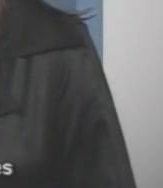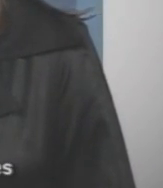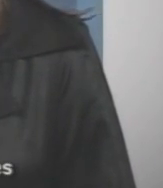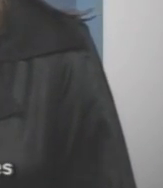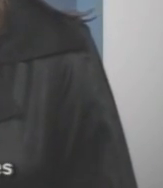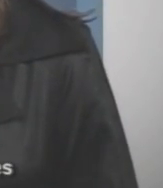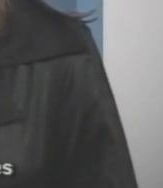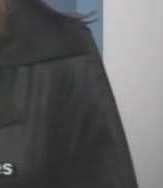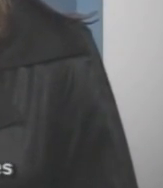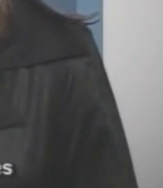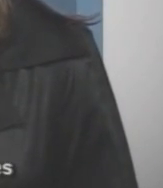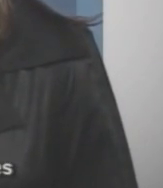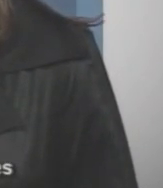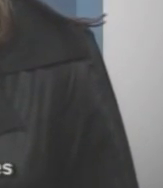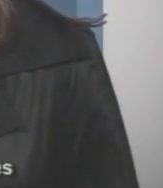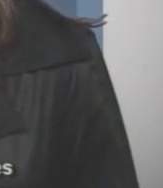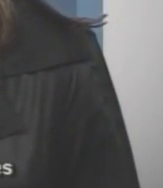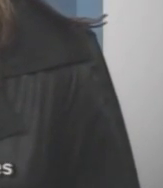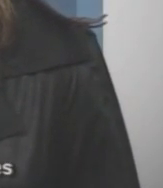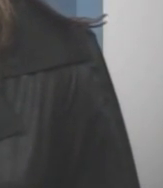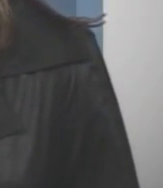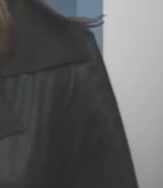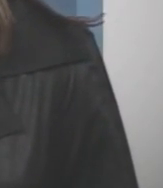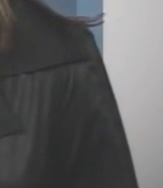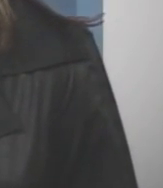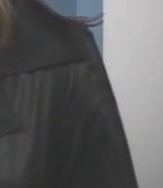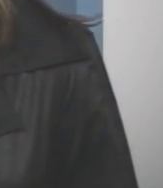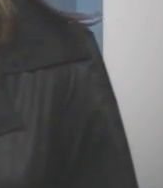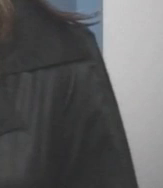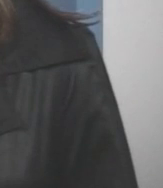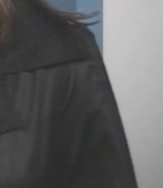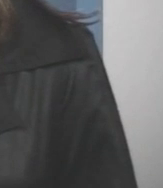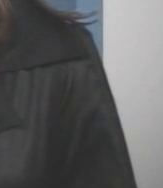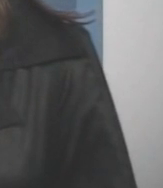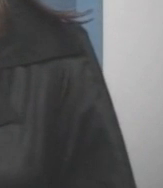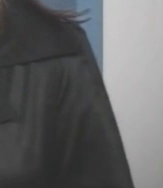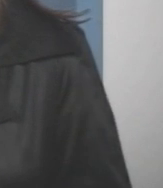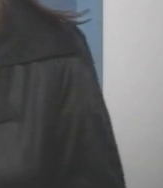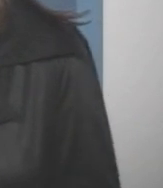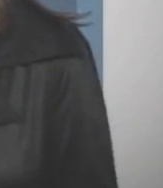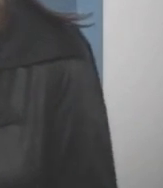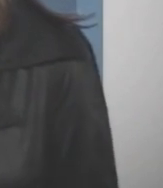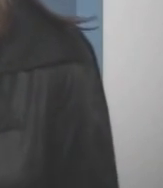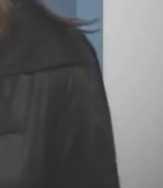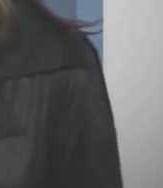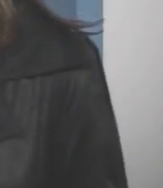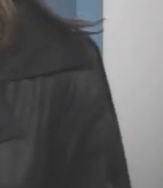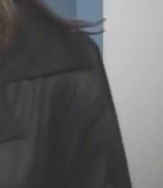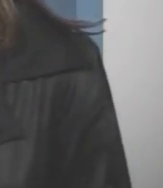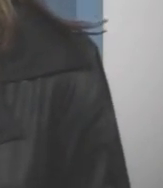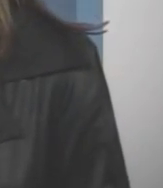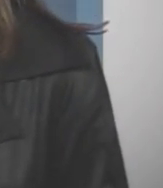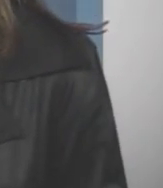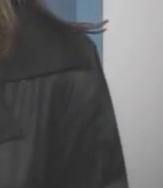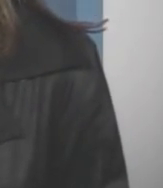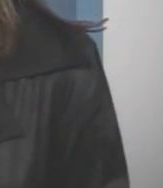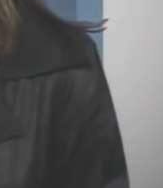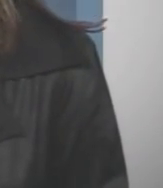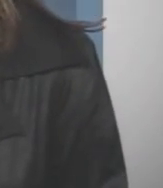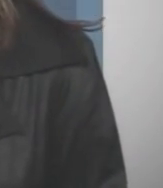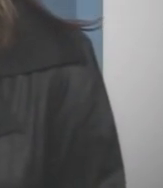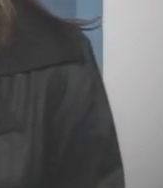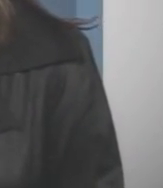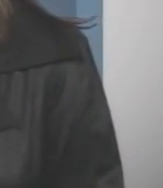A presidenta Dilma Rousseff encerra hoje sua viagem de 5 dias aos Estados Unidos, onde participou de uma série de compromissos, entre eles